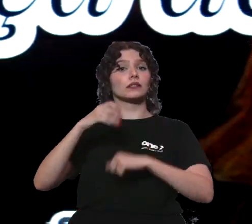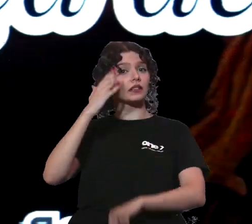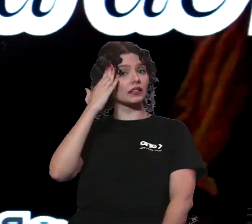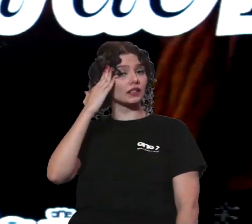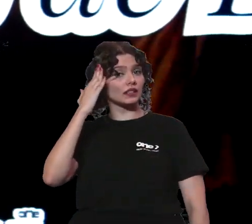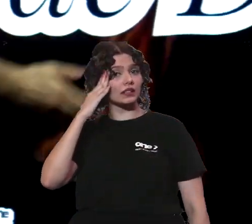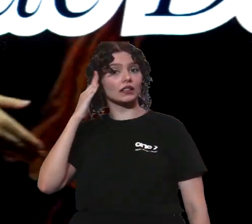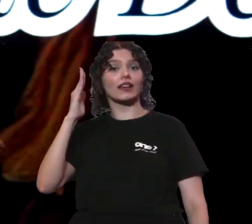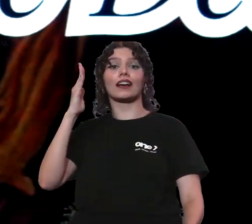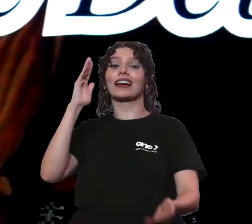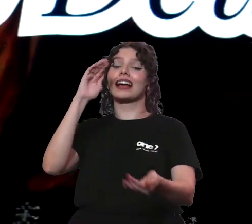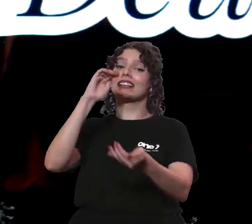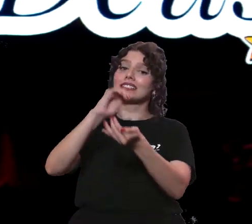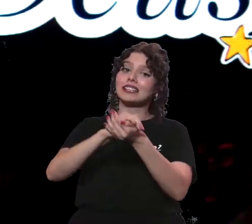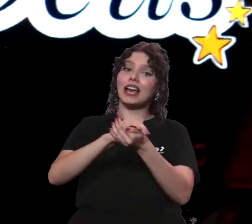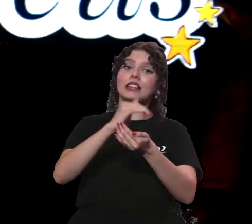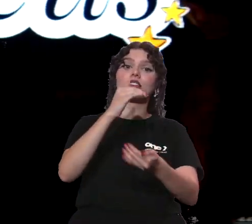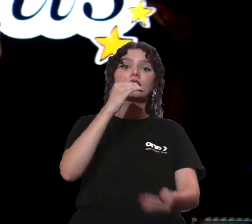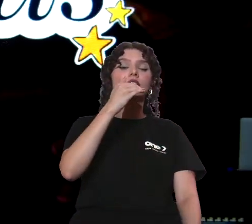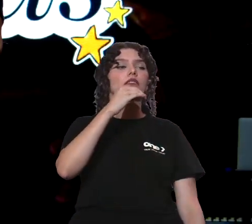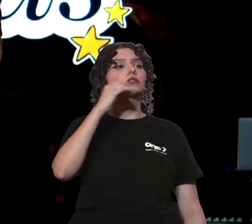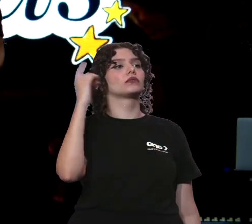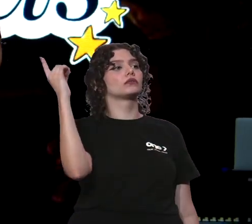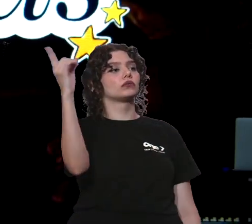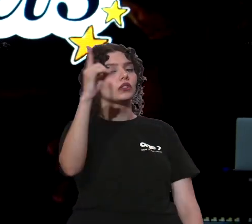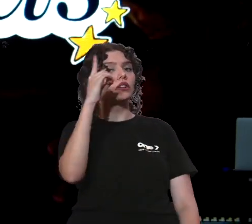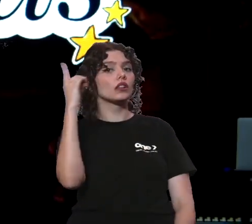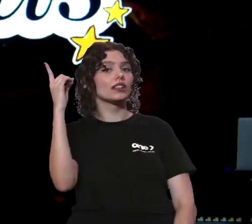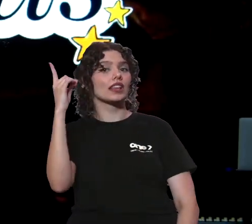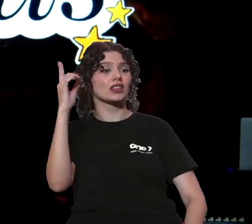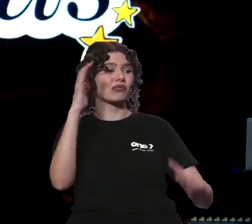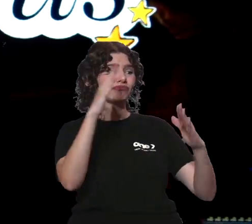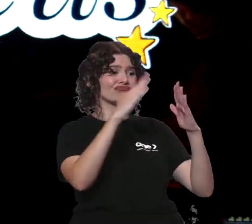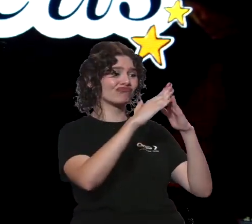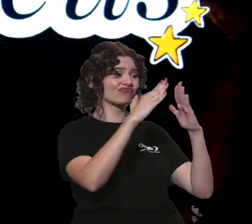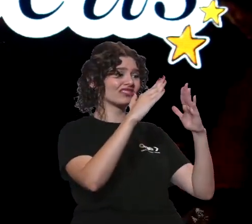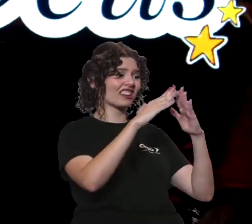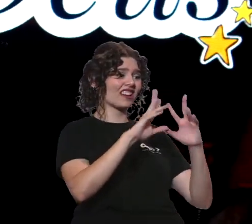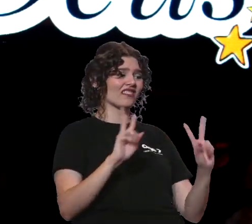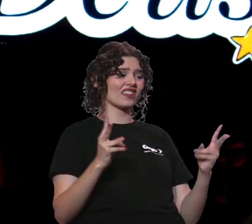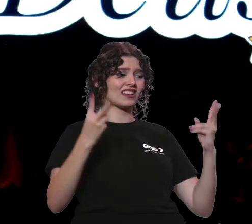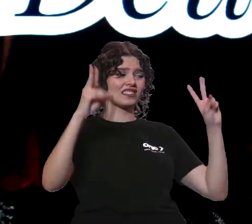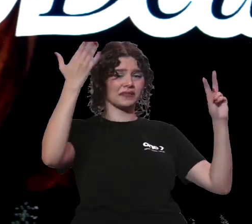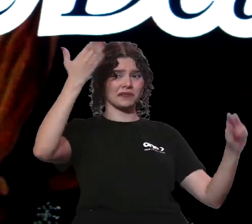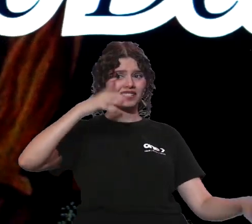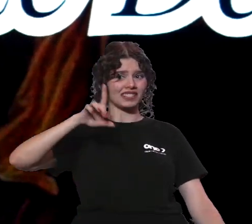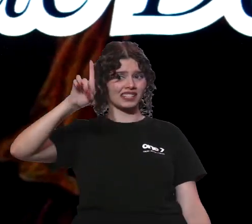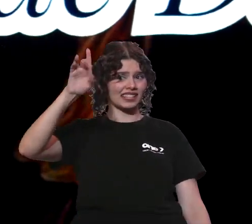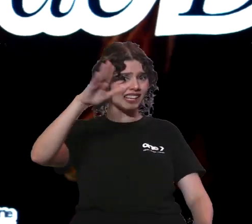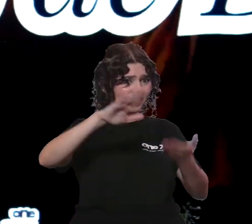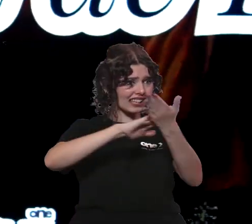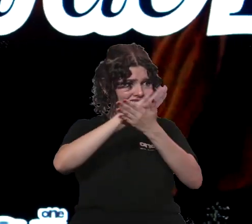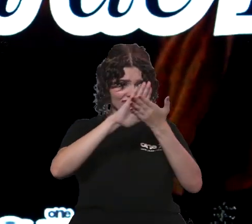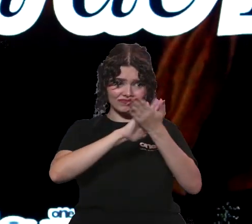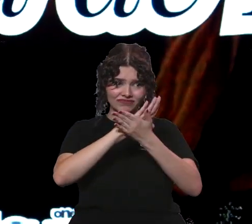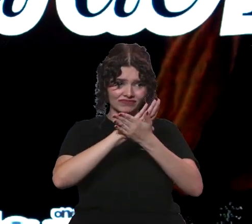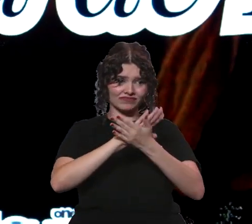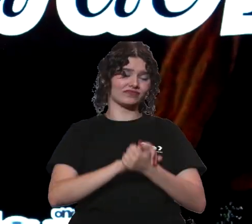estava casada com Davi, ela vinha de uma casa que não valorizava a presença de